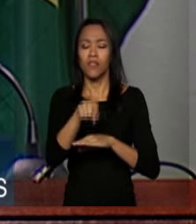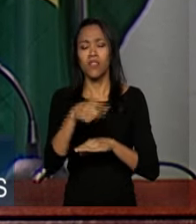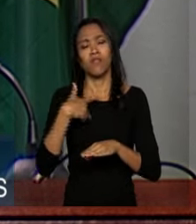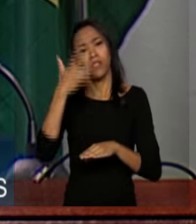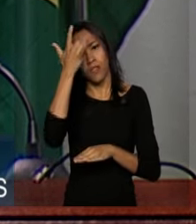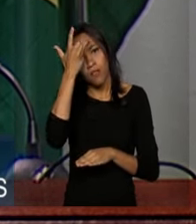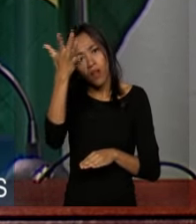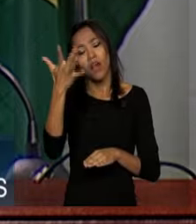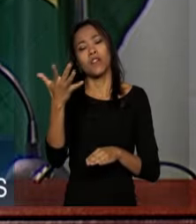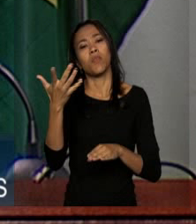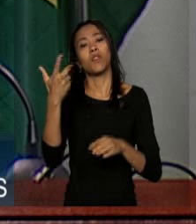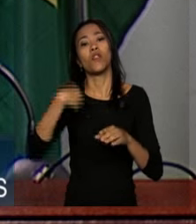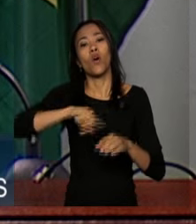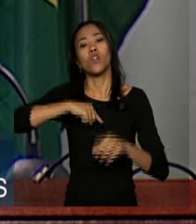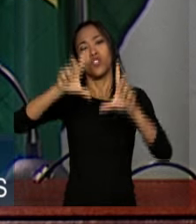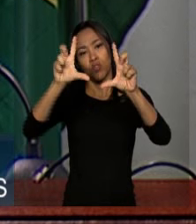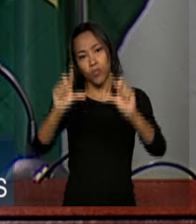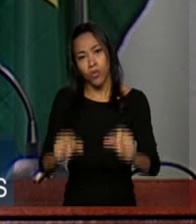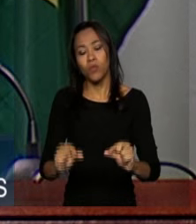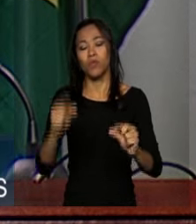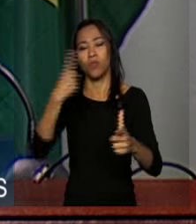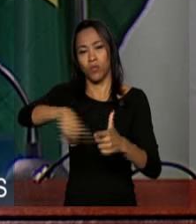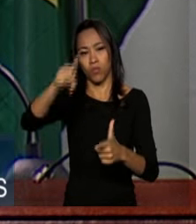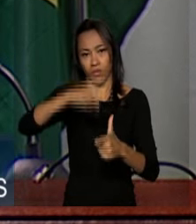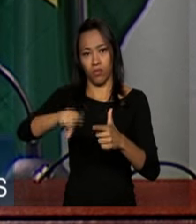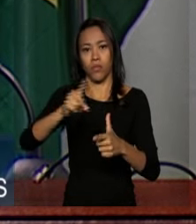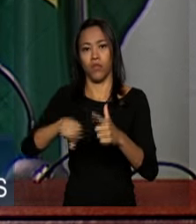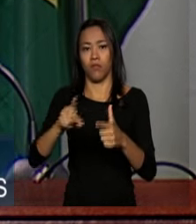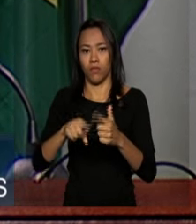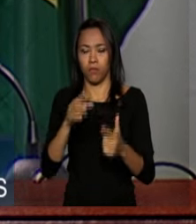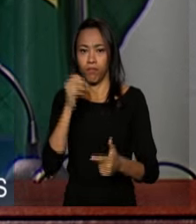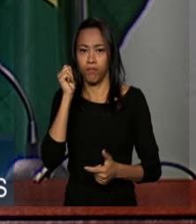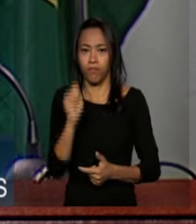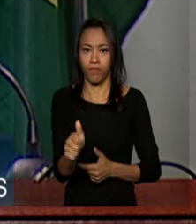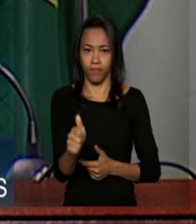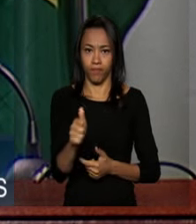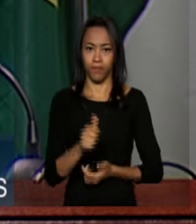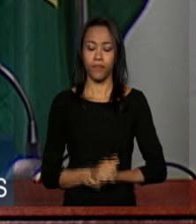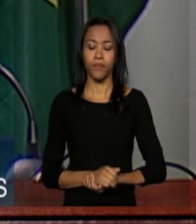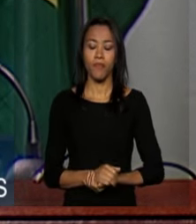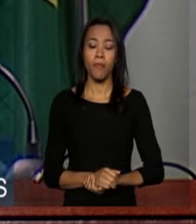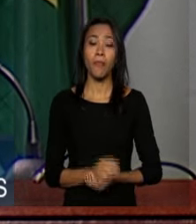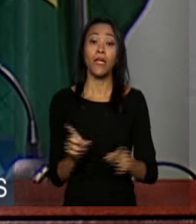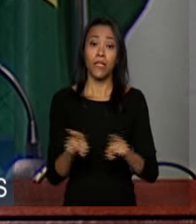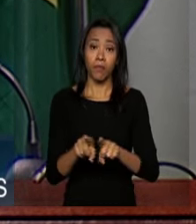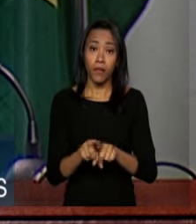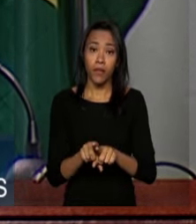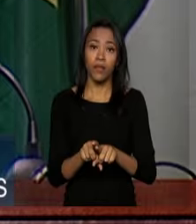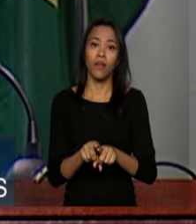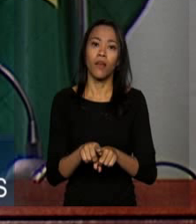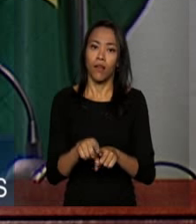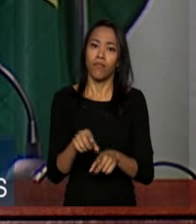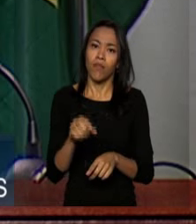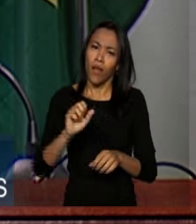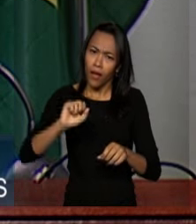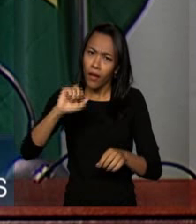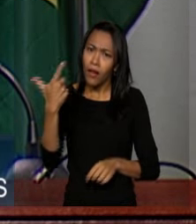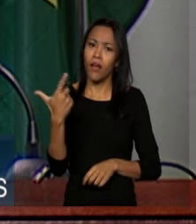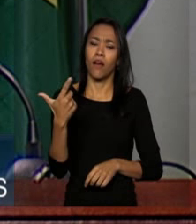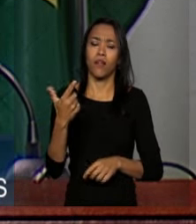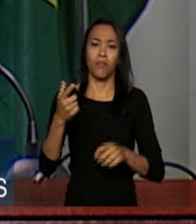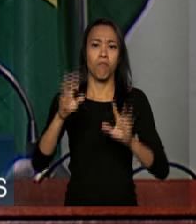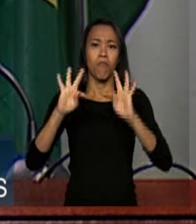a superação das nossas dificuldades no curto prazo. Além disso, é claro para todos